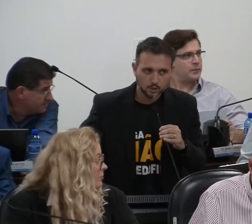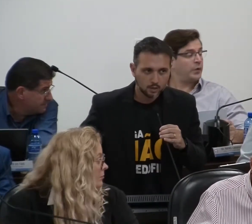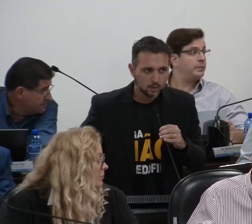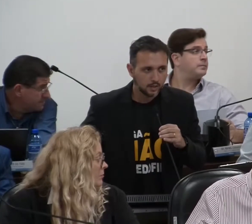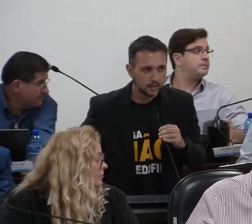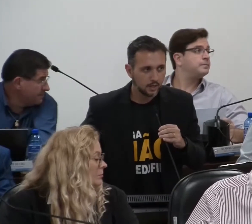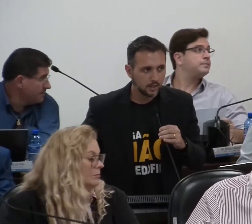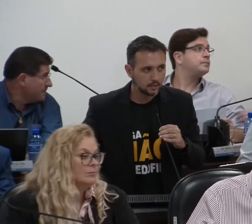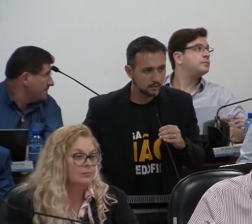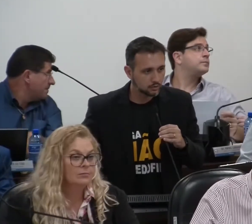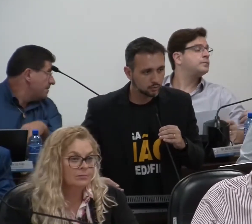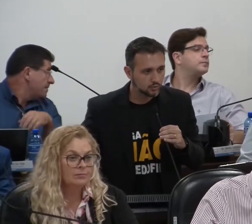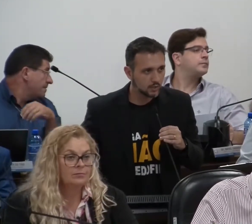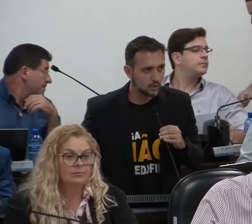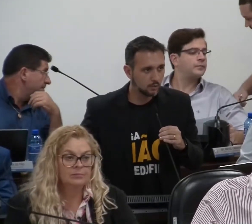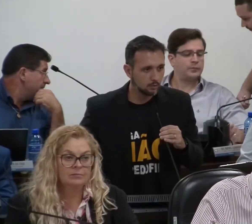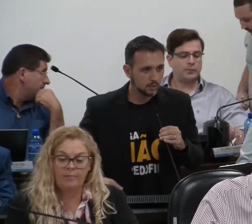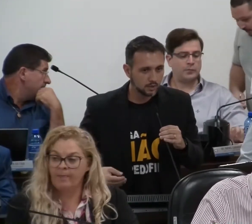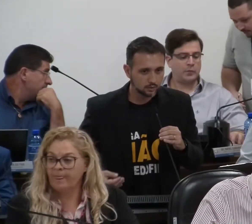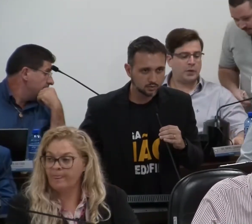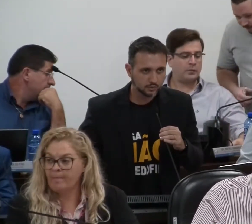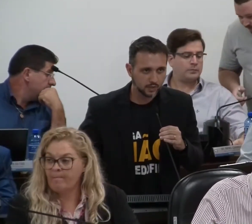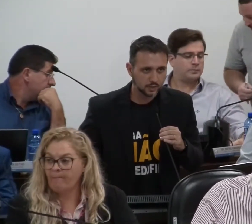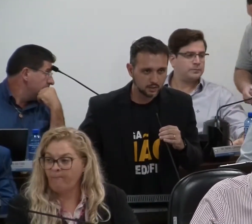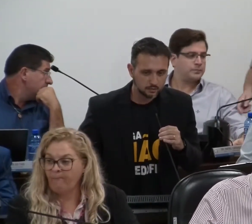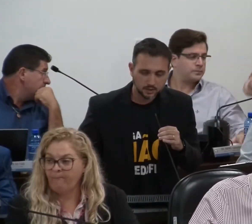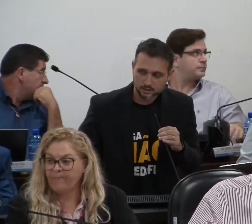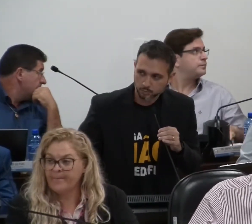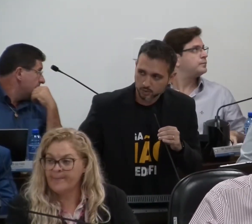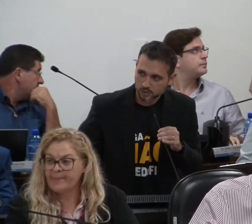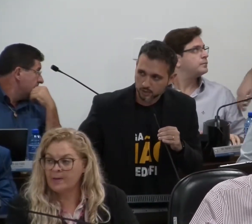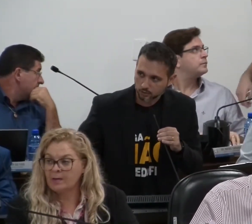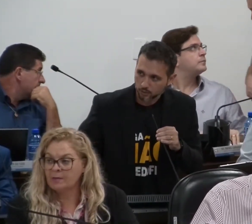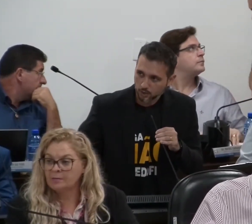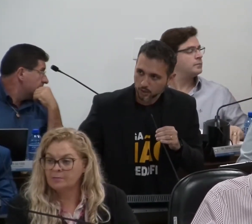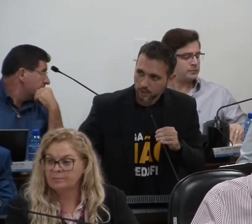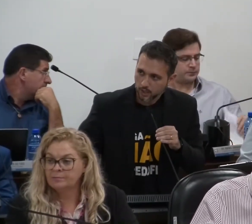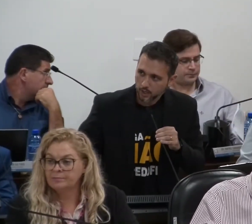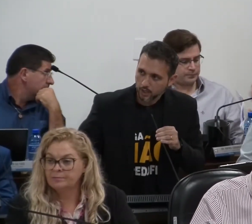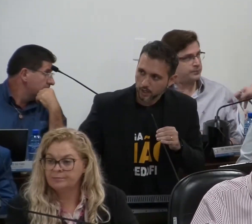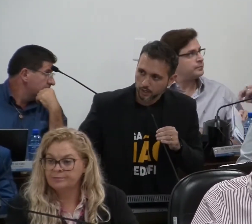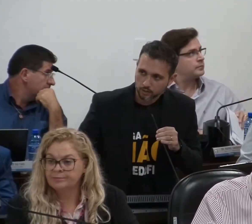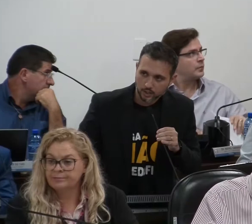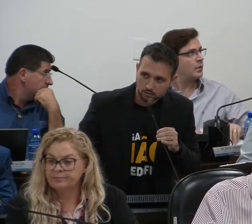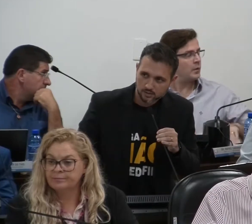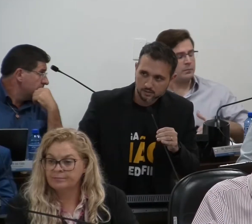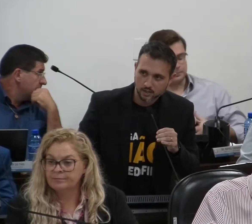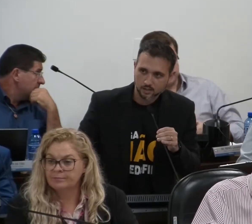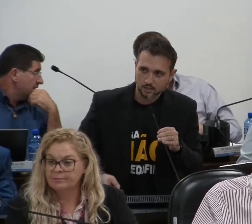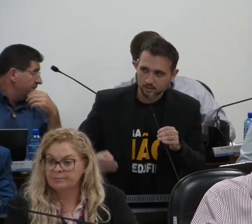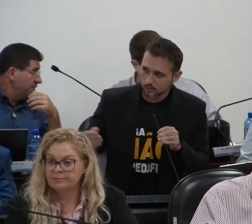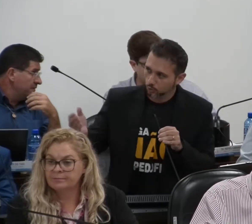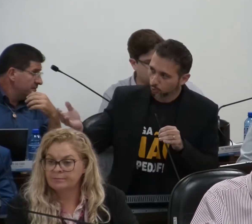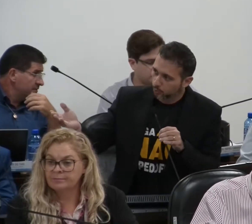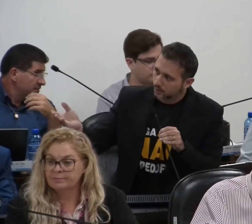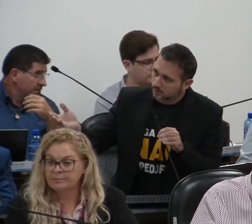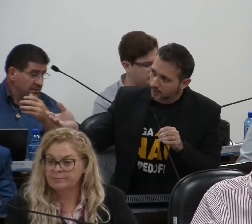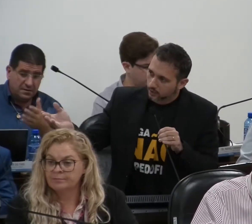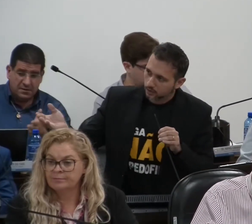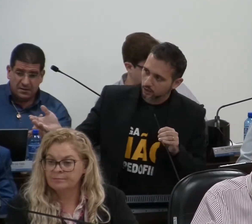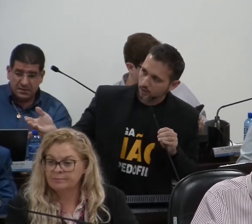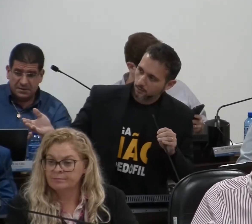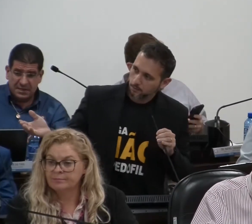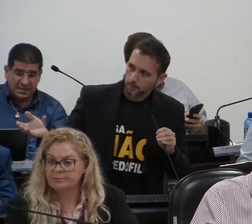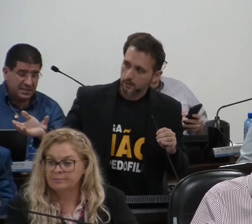manifestaram na discussão e na justificativa desse projeto. Eu quero dizer que esse grupo que